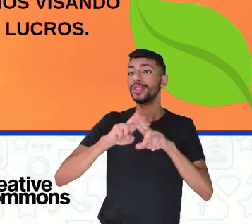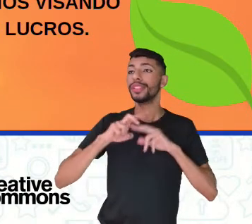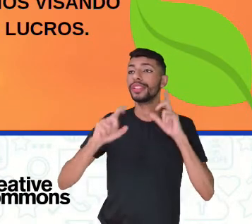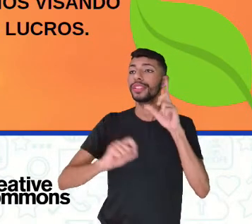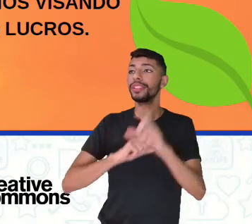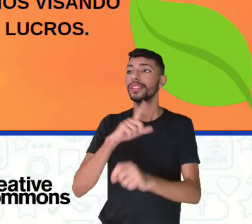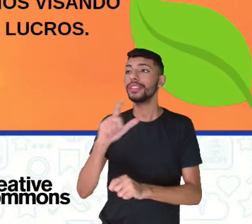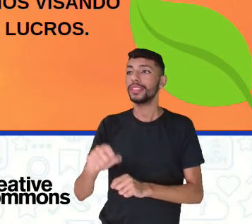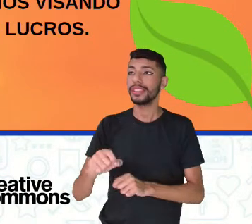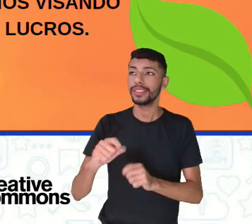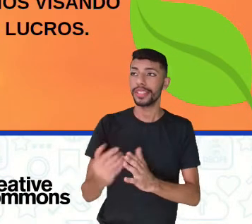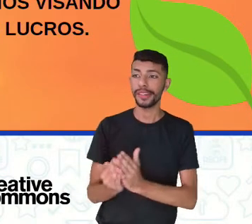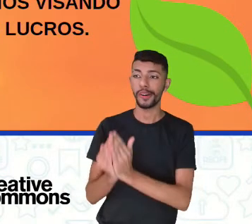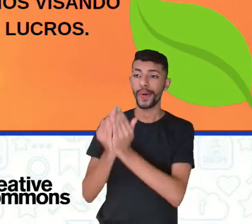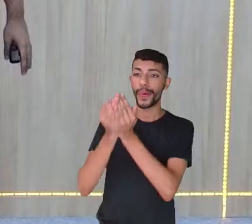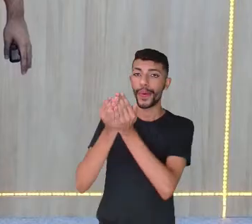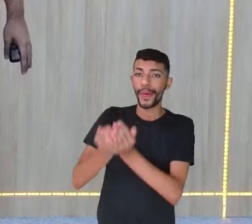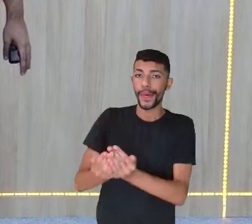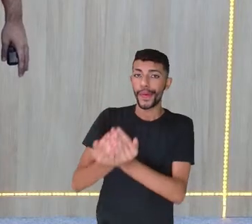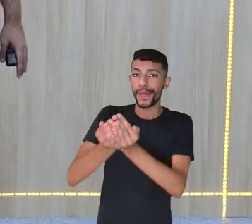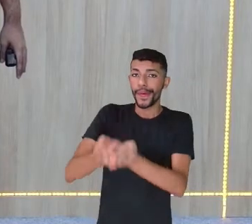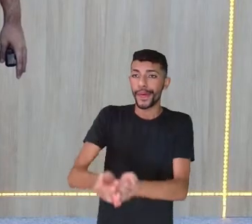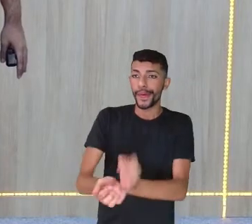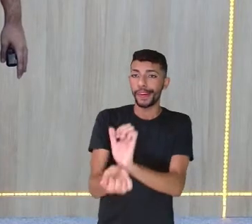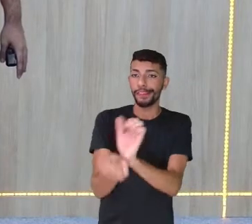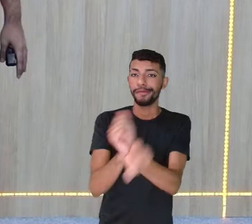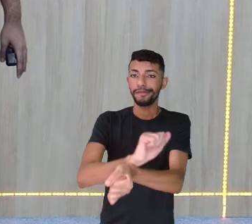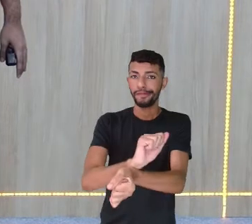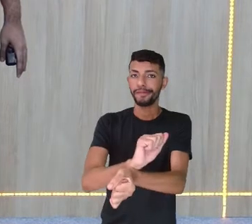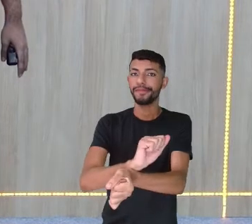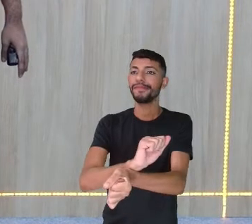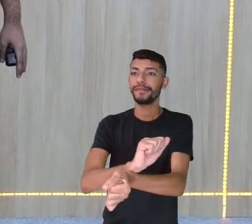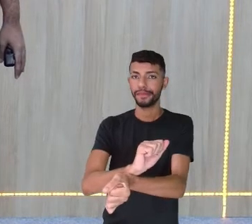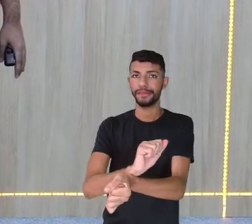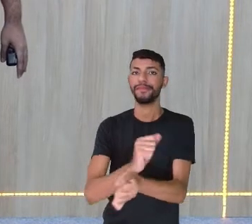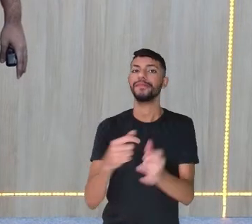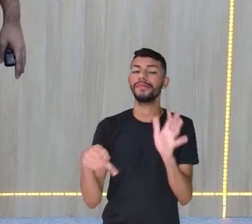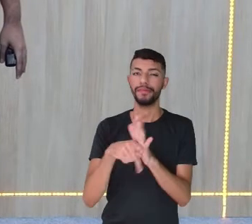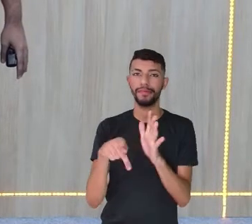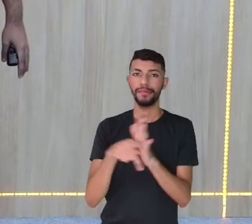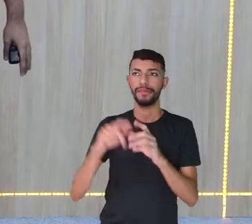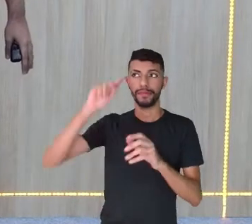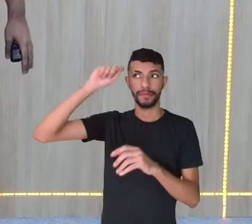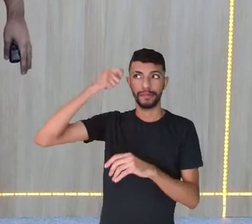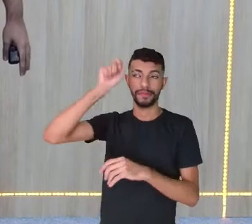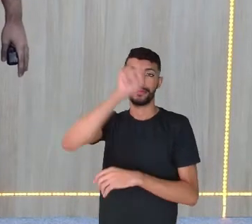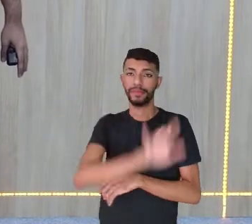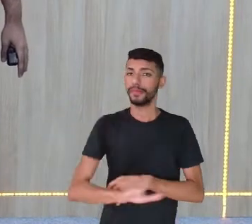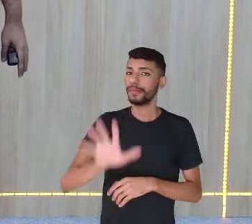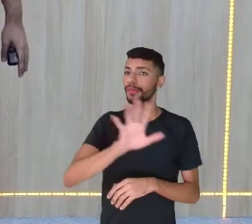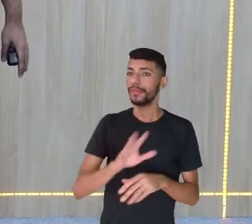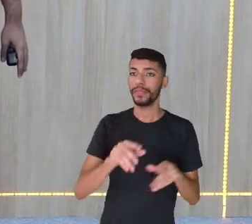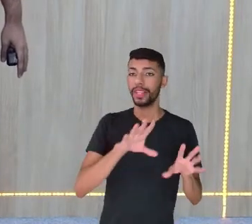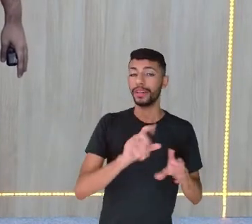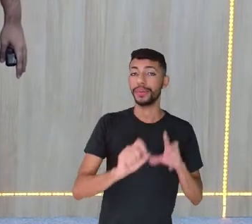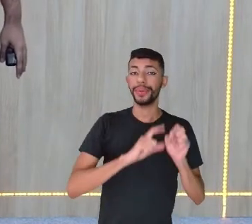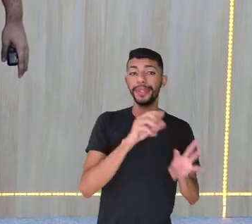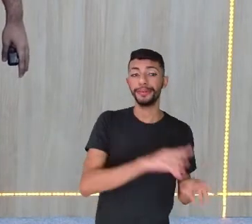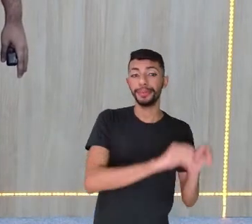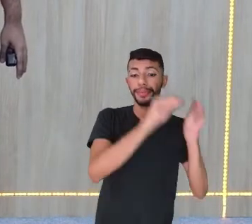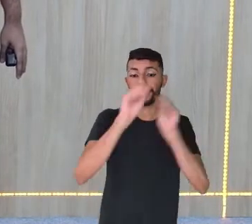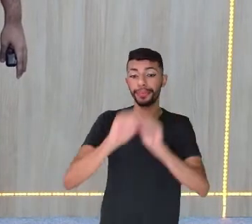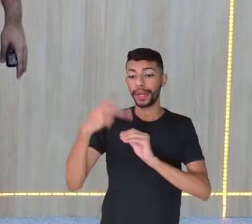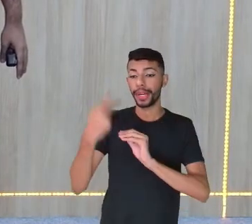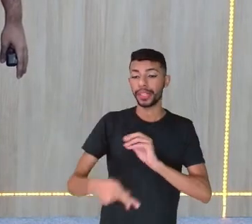do tráfico negreiros, né, daquele processo da escravidão dos africanos que são transportados para cá, nos